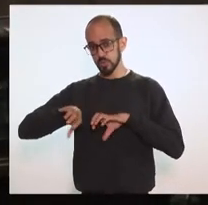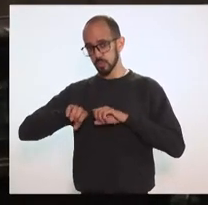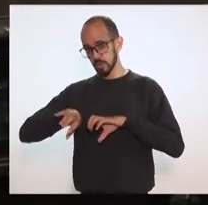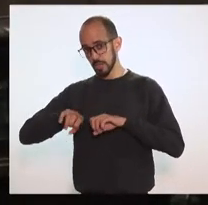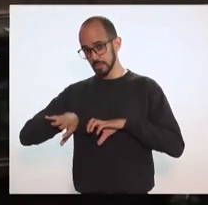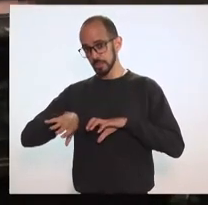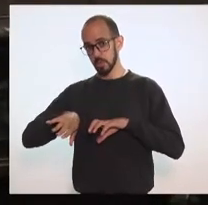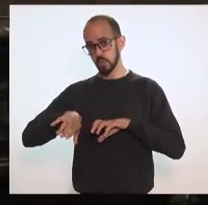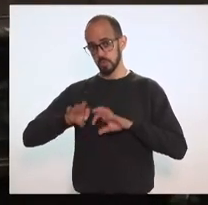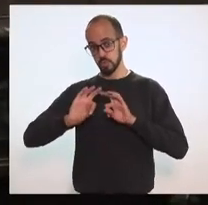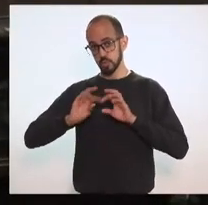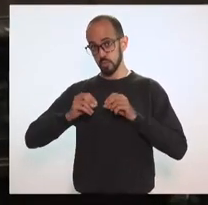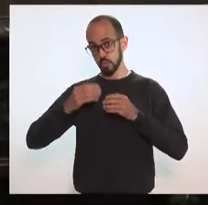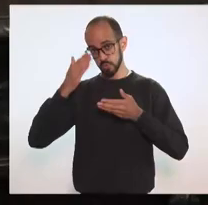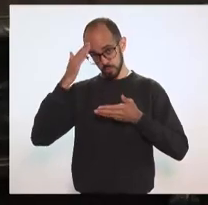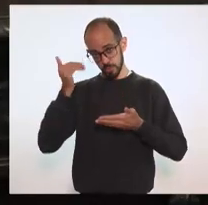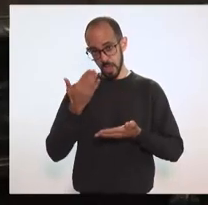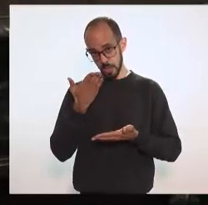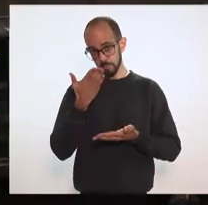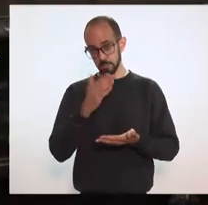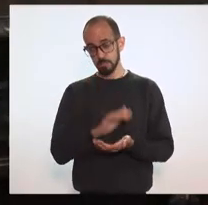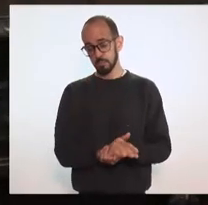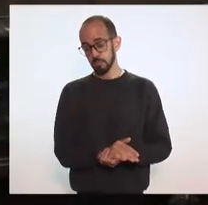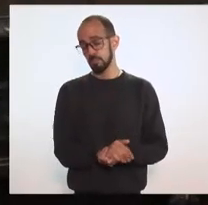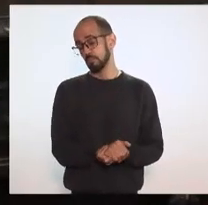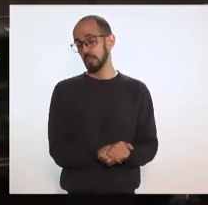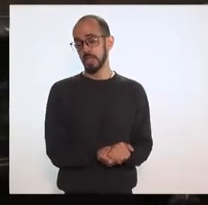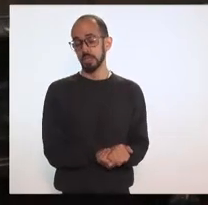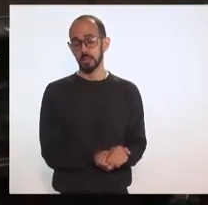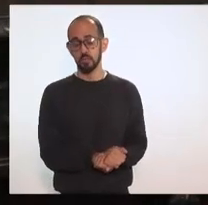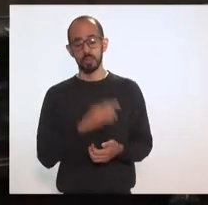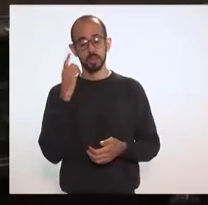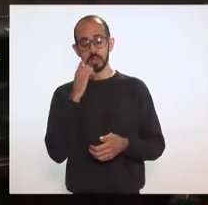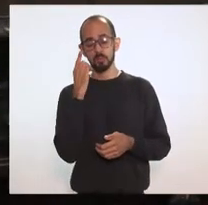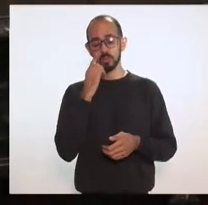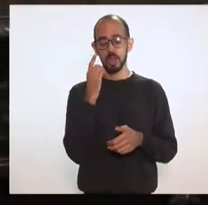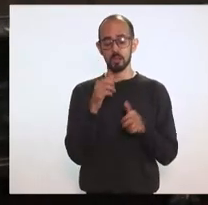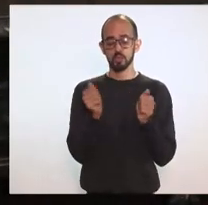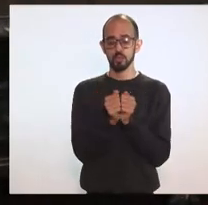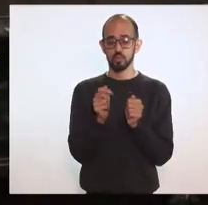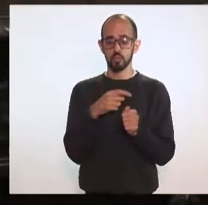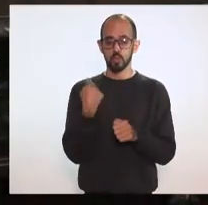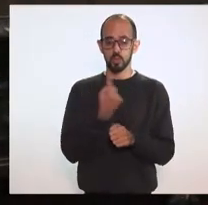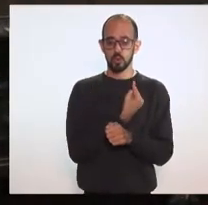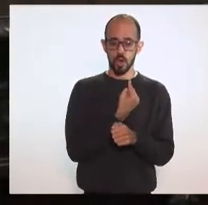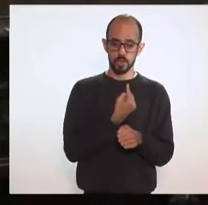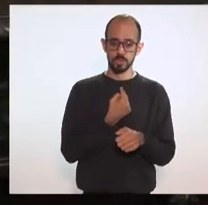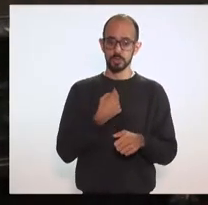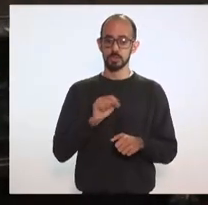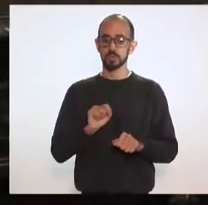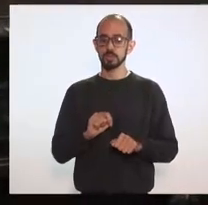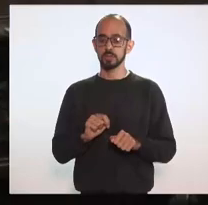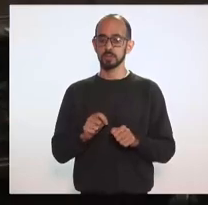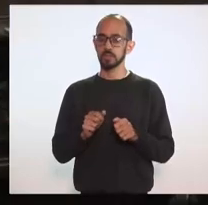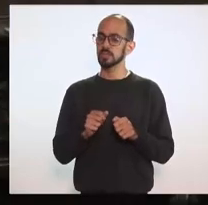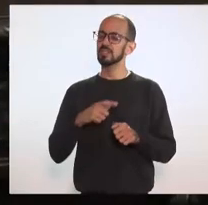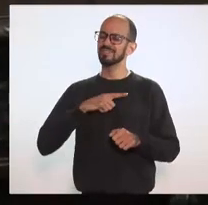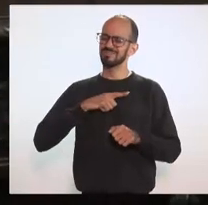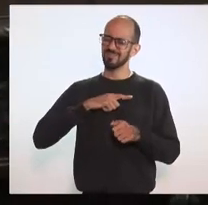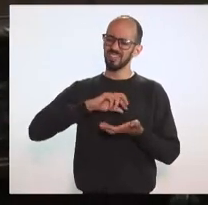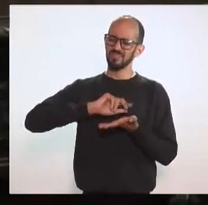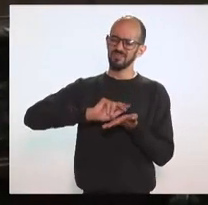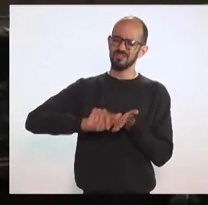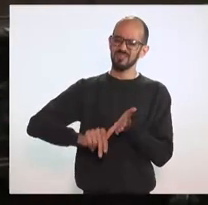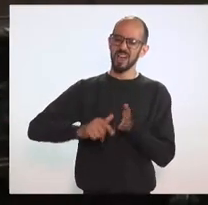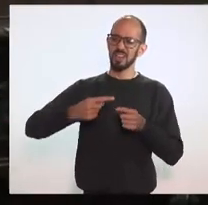e como todos sabem foi deputado conosco aqui tenho com ele uma boa relação por várias divergências que a